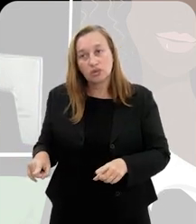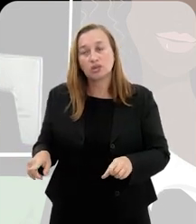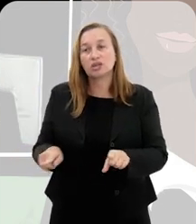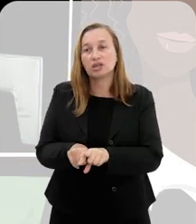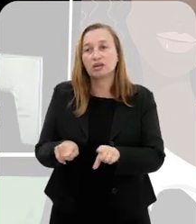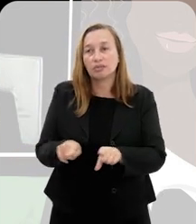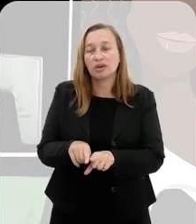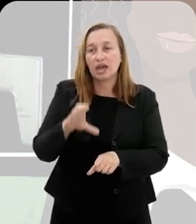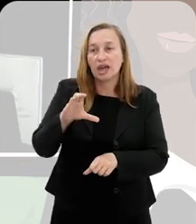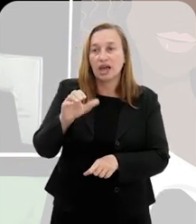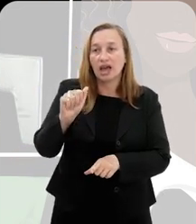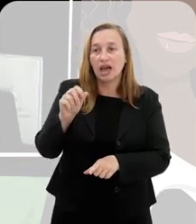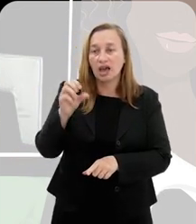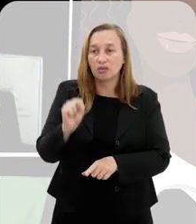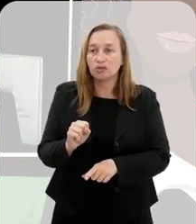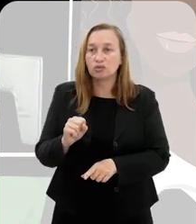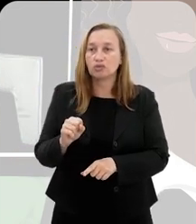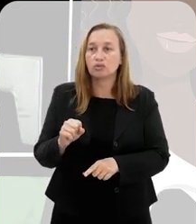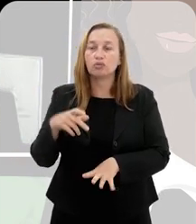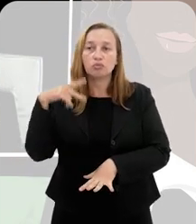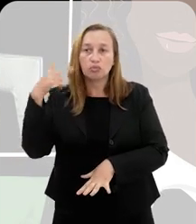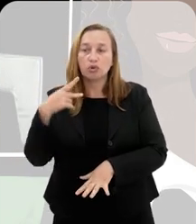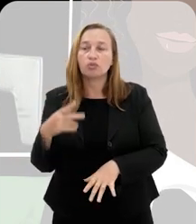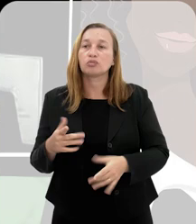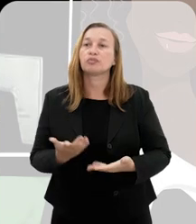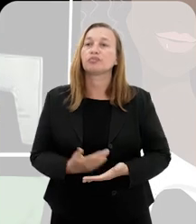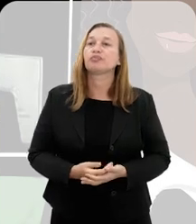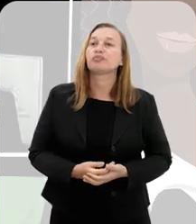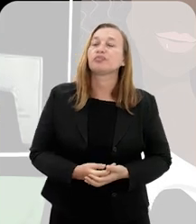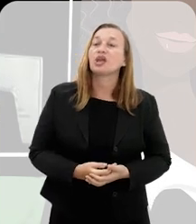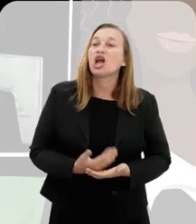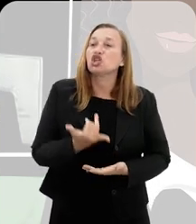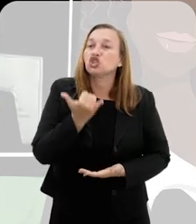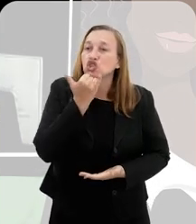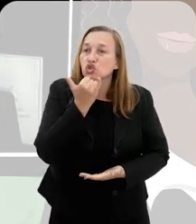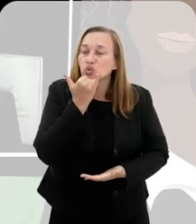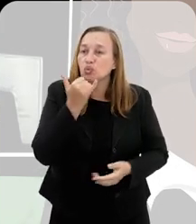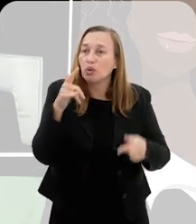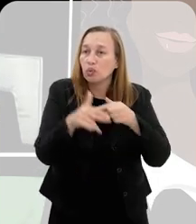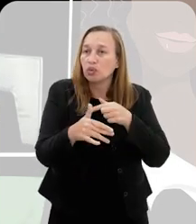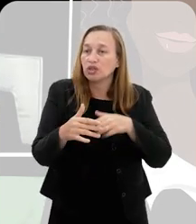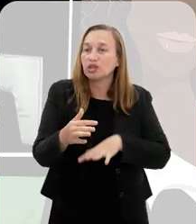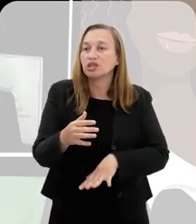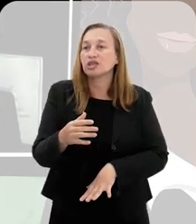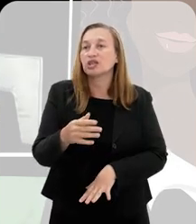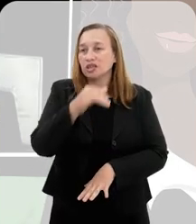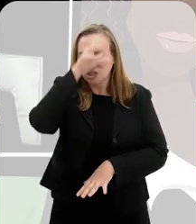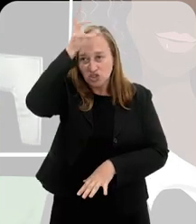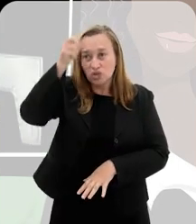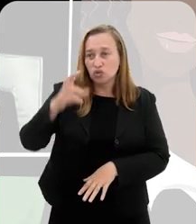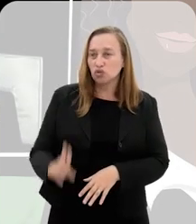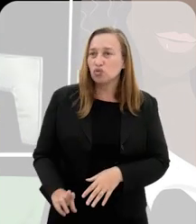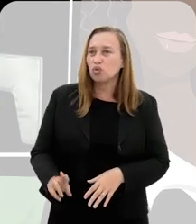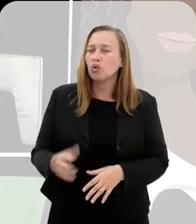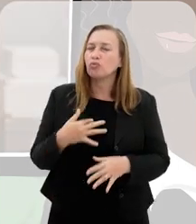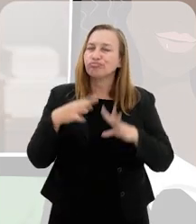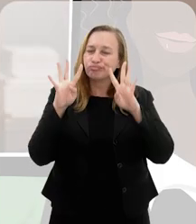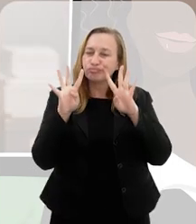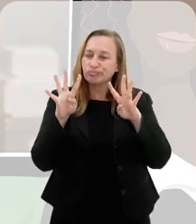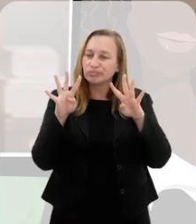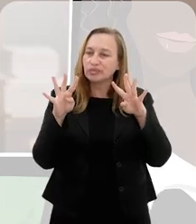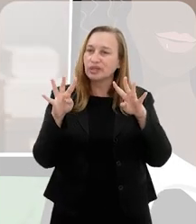e as ocupantes de cargos públicos e as cabos eleitorais. Tia Ju, desculpa, cortar a senhora,